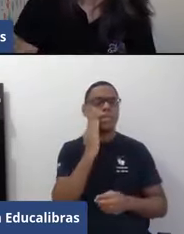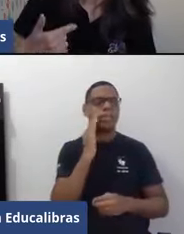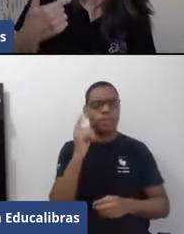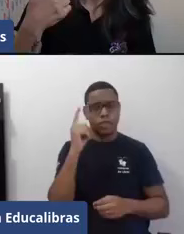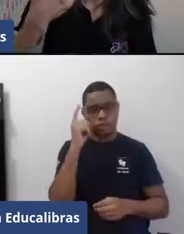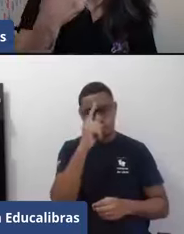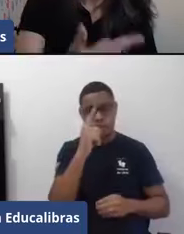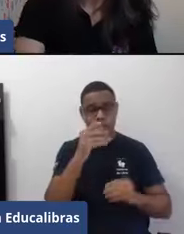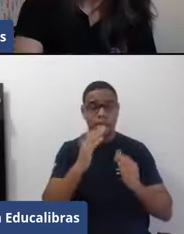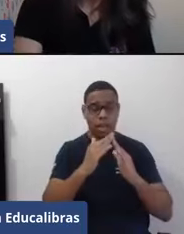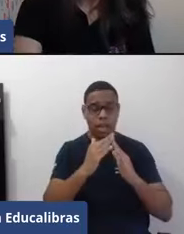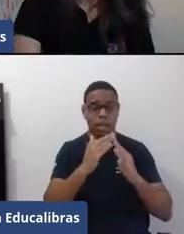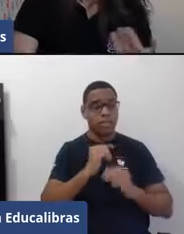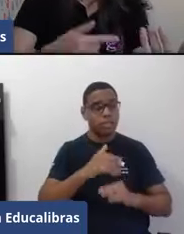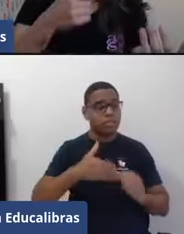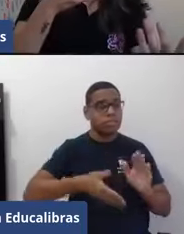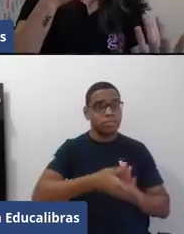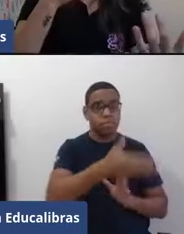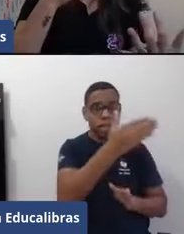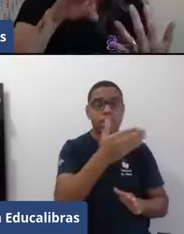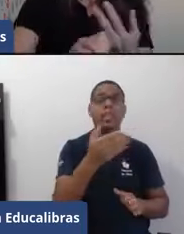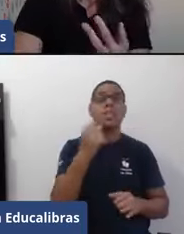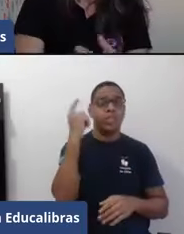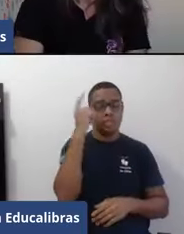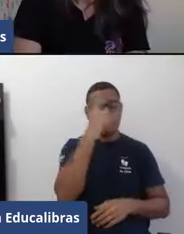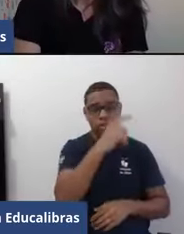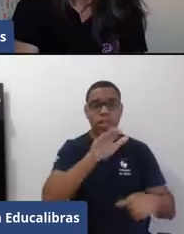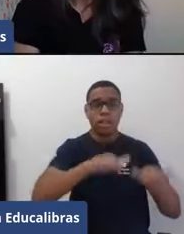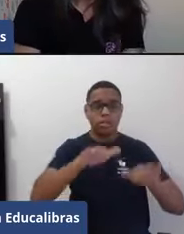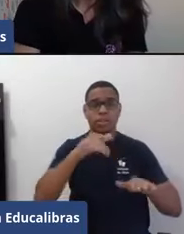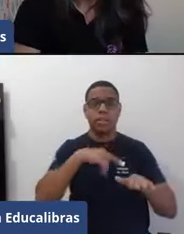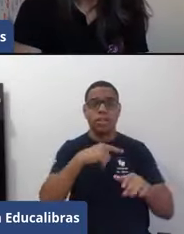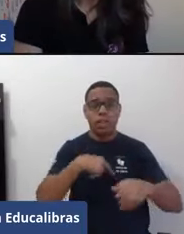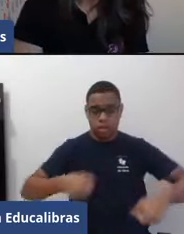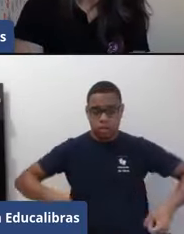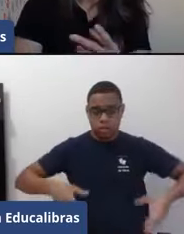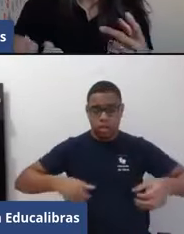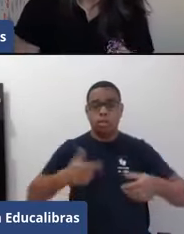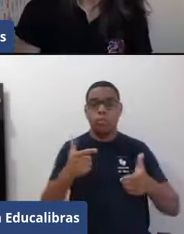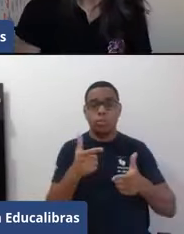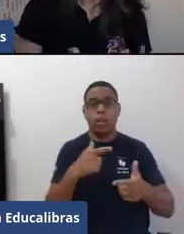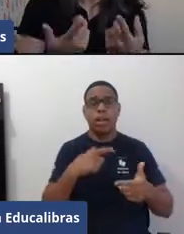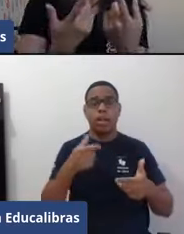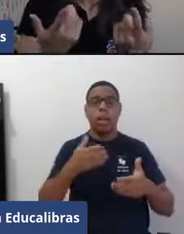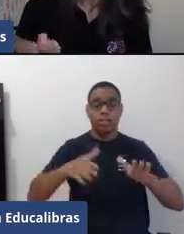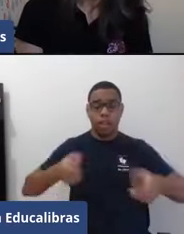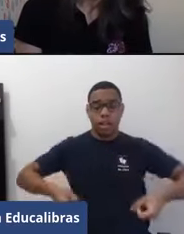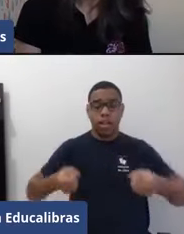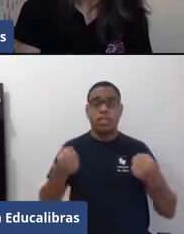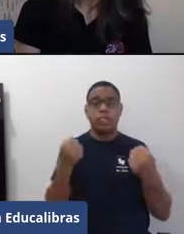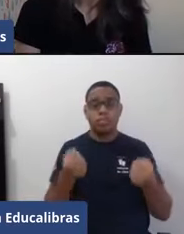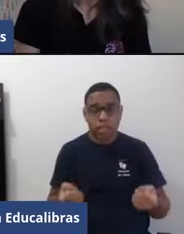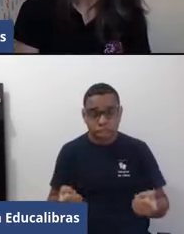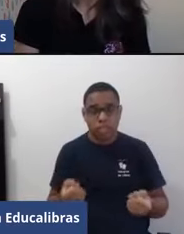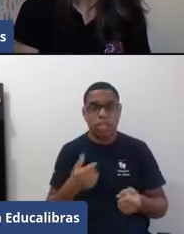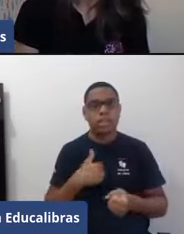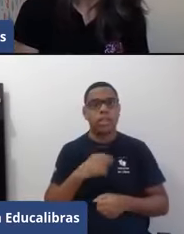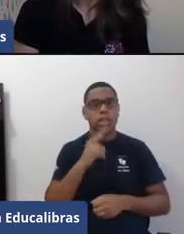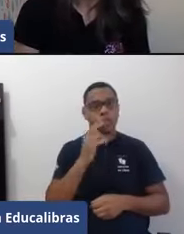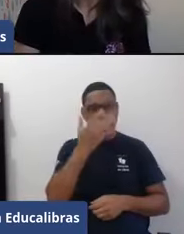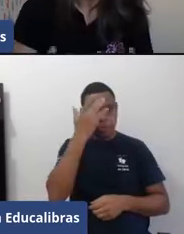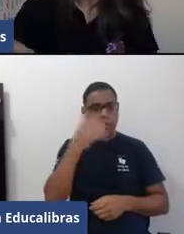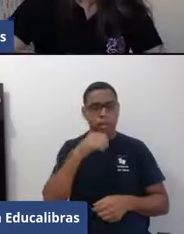de casa, para levar, às vezes, a falta de uma cadeira de rodas mais leve, que faça com que eu vejo essas mães empurrando essas cadeiras